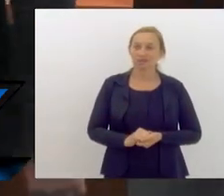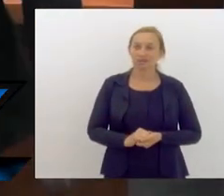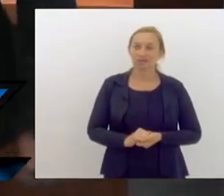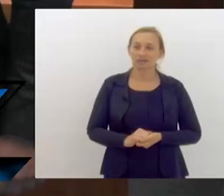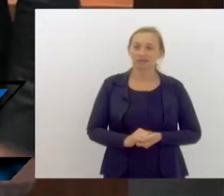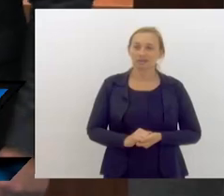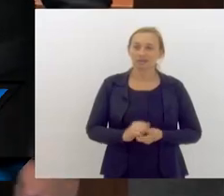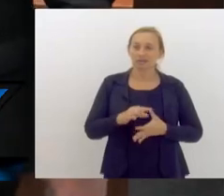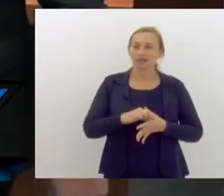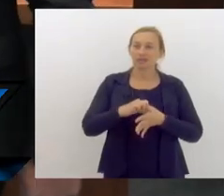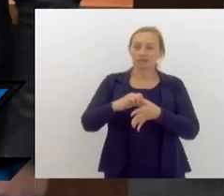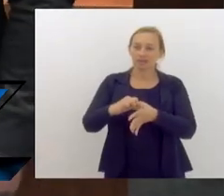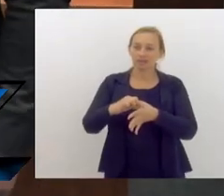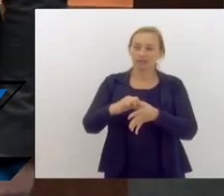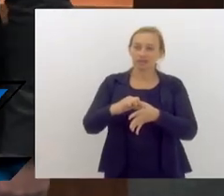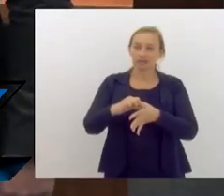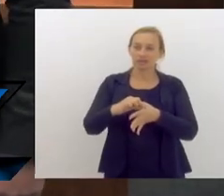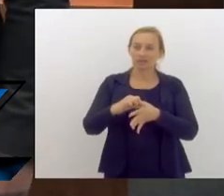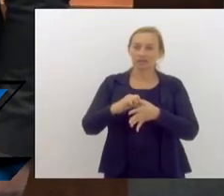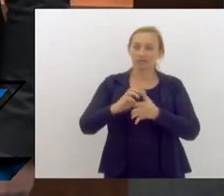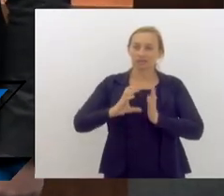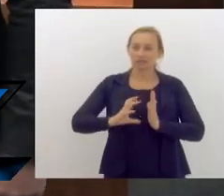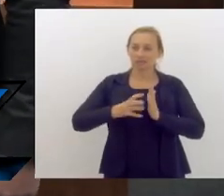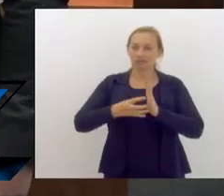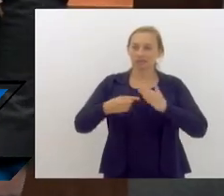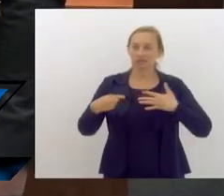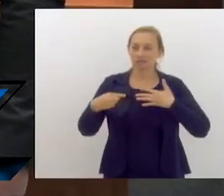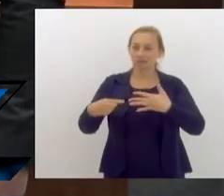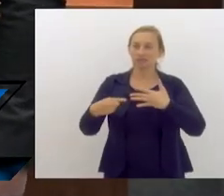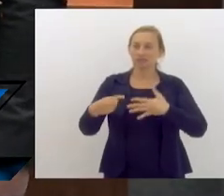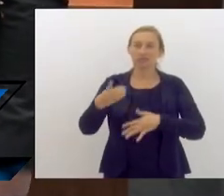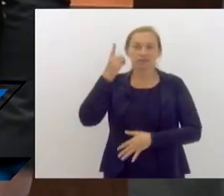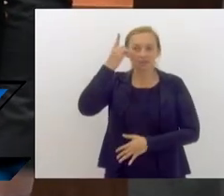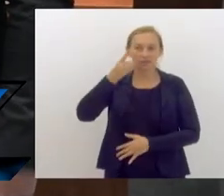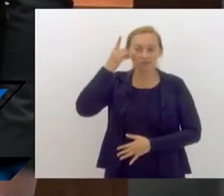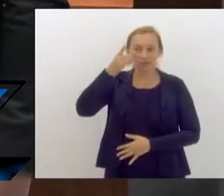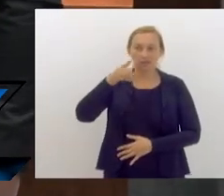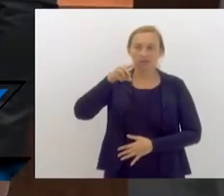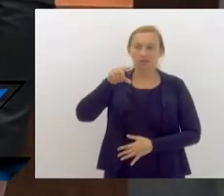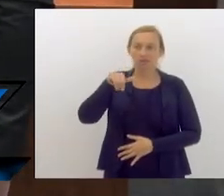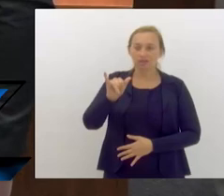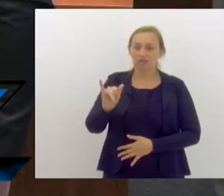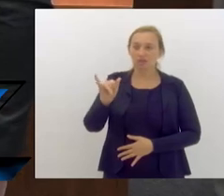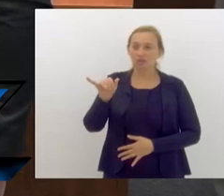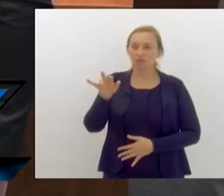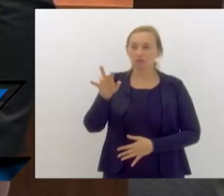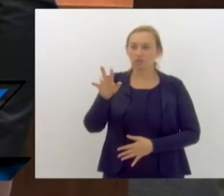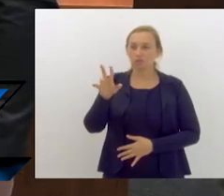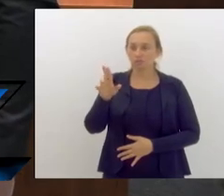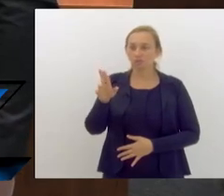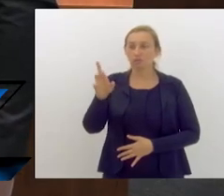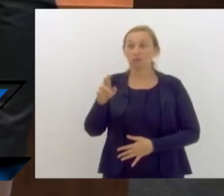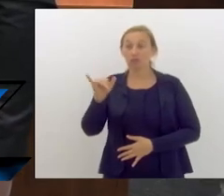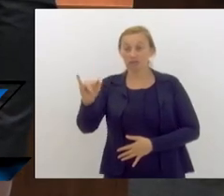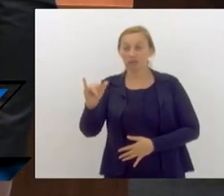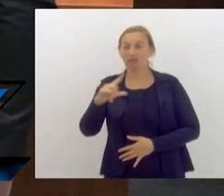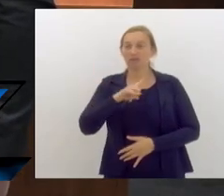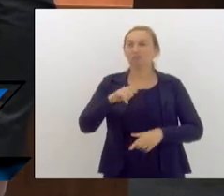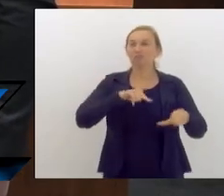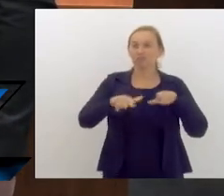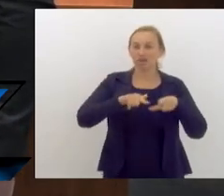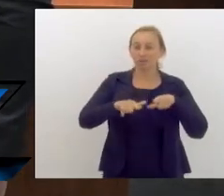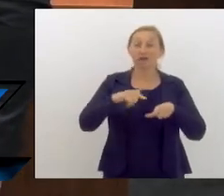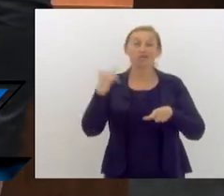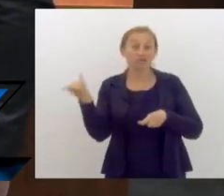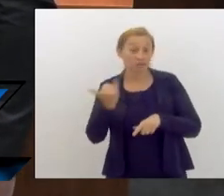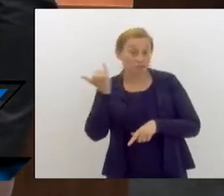líder da nossa bancada o deputado Yuri com quem a gente tem uma um trabalho muito importante